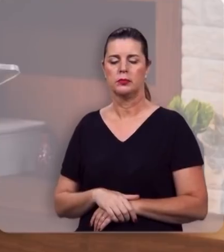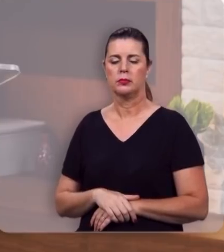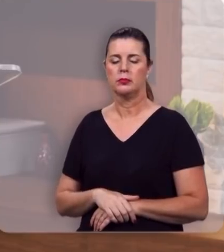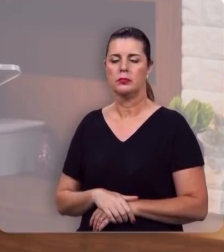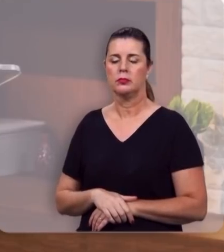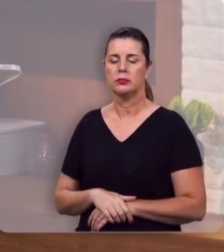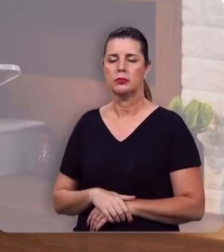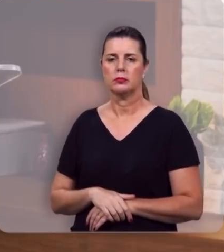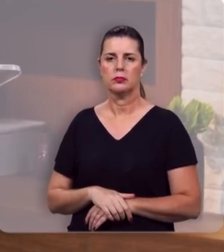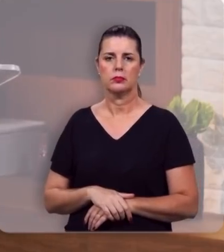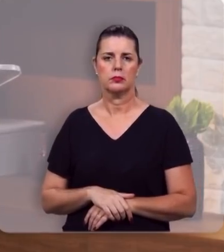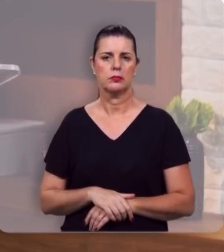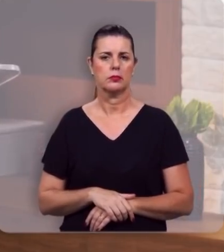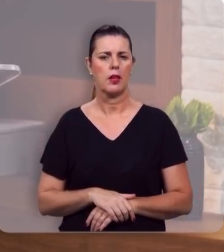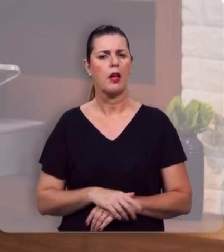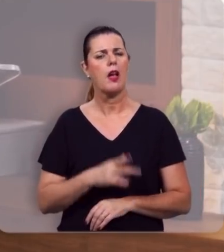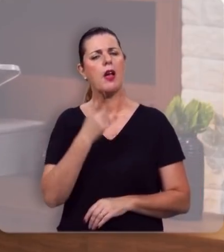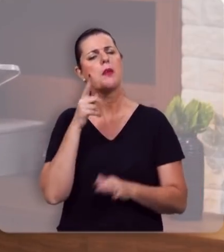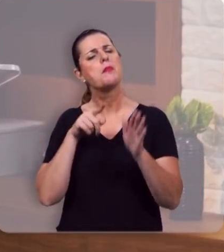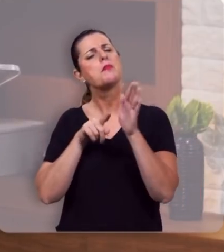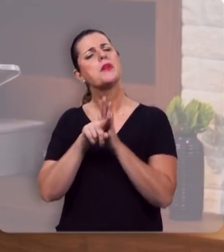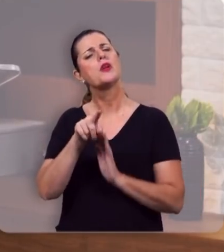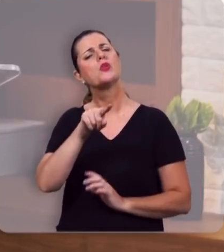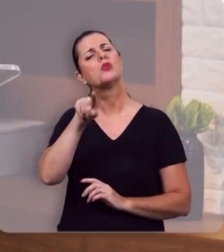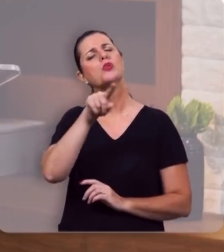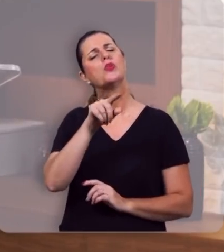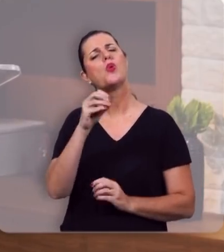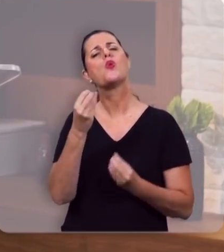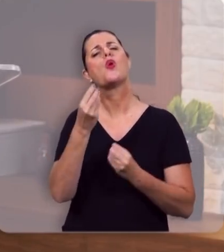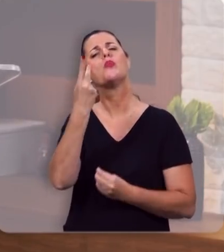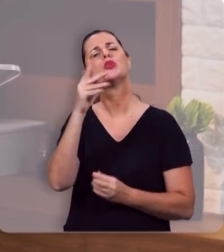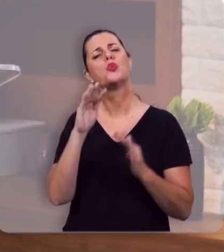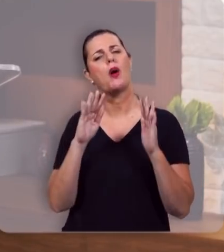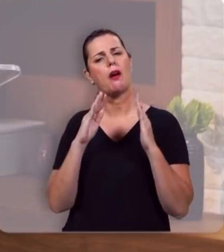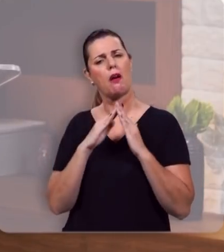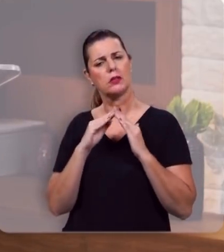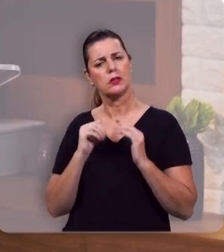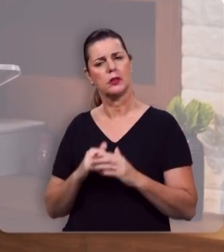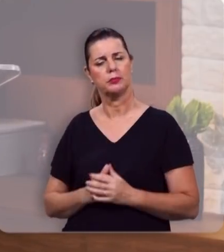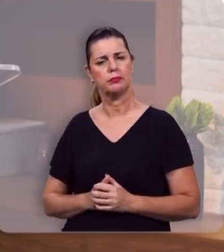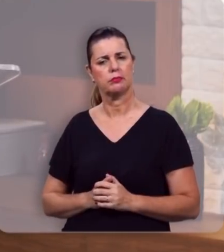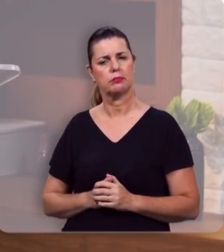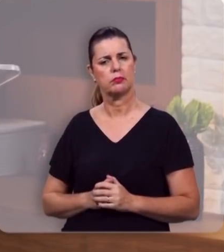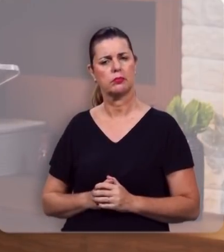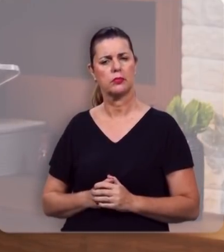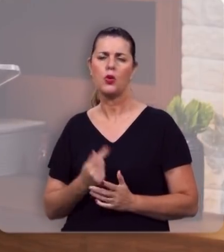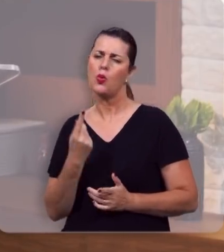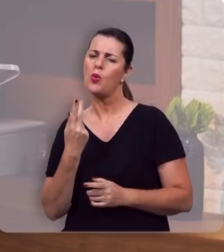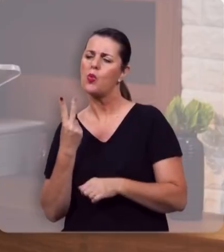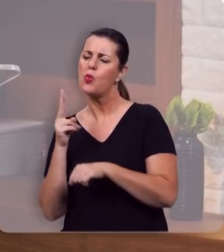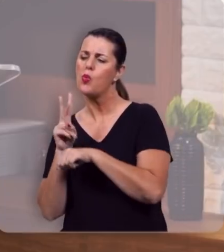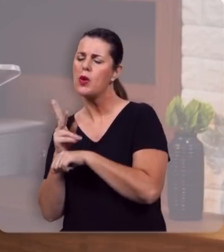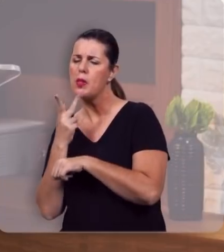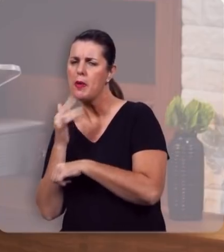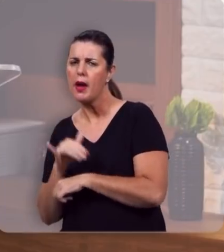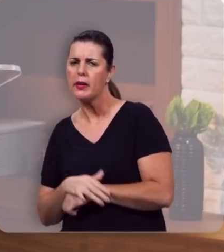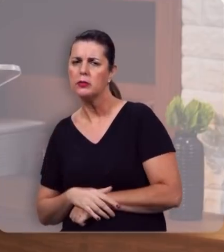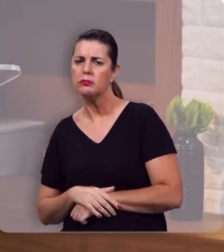Agora, eu faço uma pergunta, como é que está o clima lá na sua casa? Como é que você trata seus